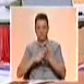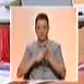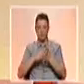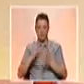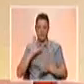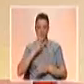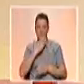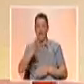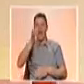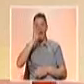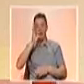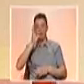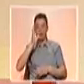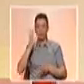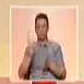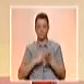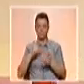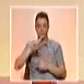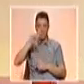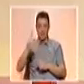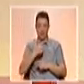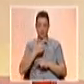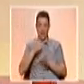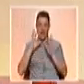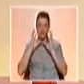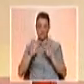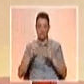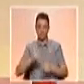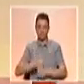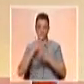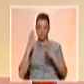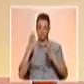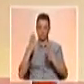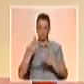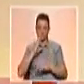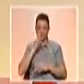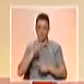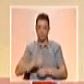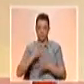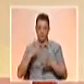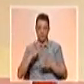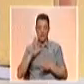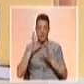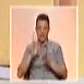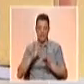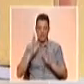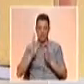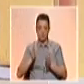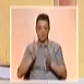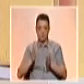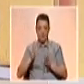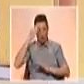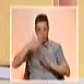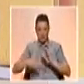menos água... Portanto, a regra só acontece quando é necessária. Deve ser assim. Muitas vezes não é sistemas mais inteligentes. Exatamente. E isso já